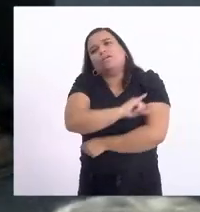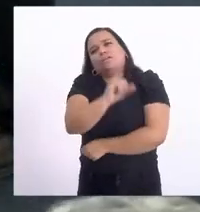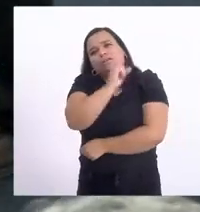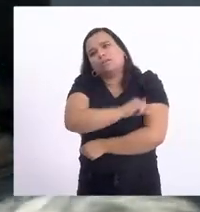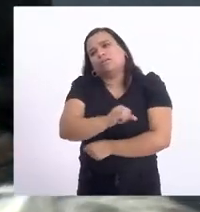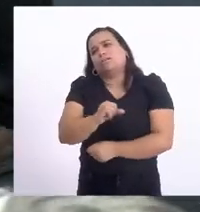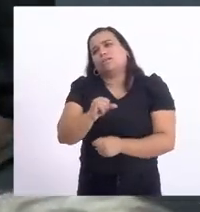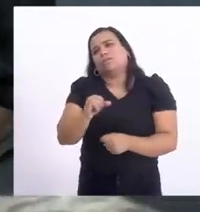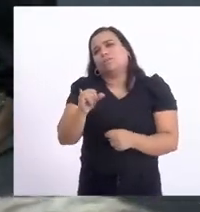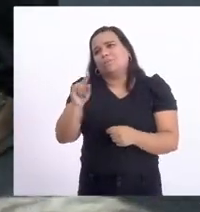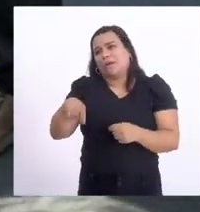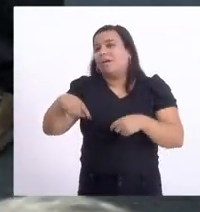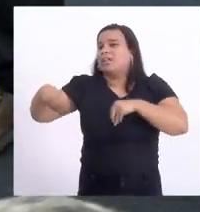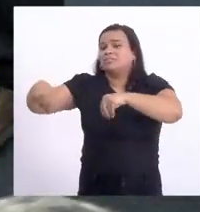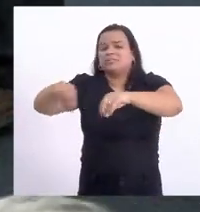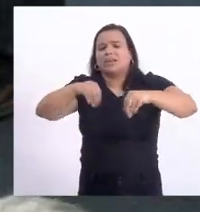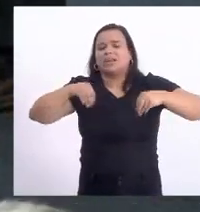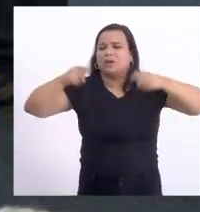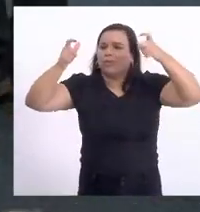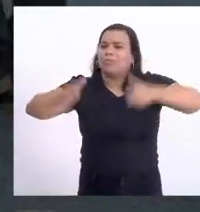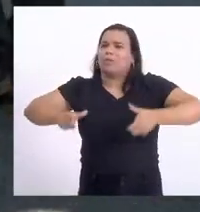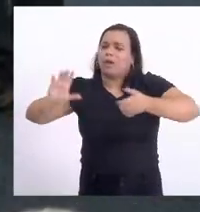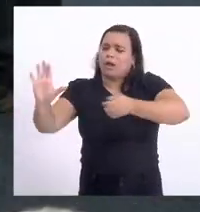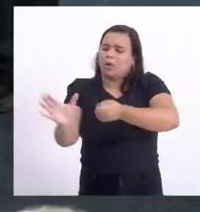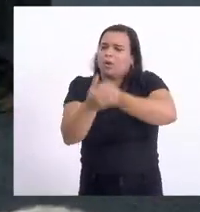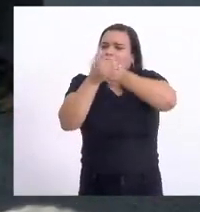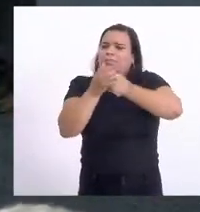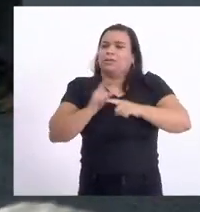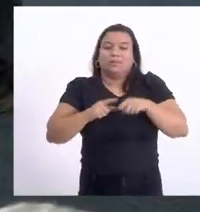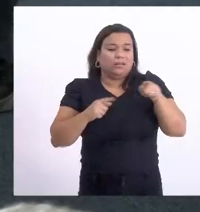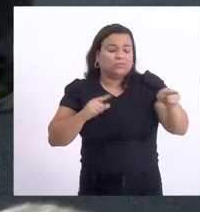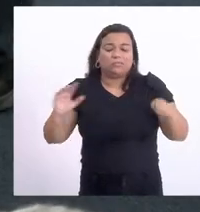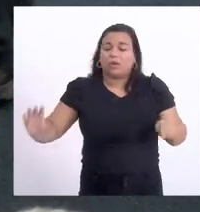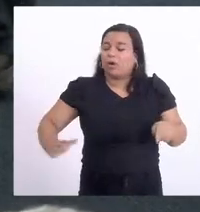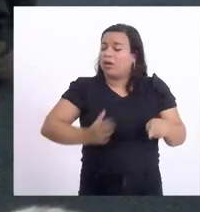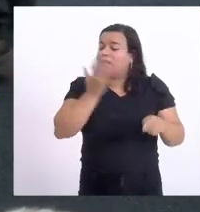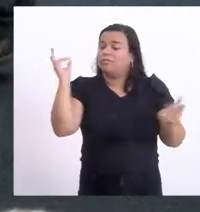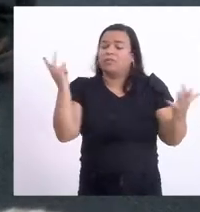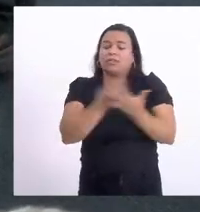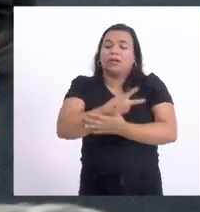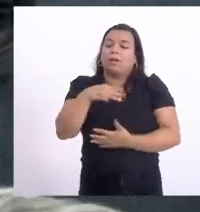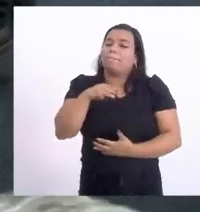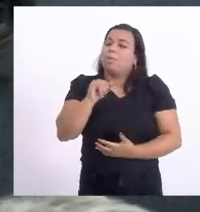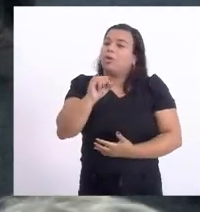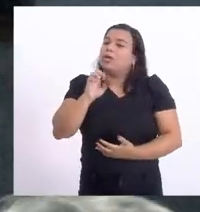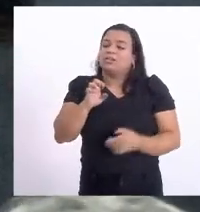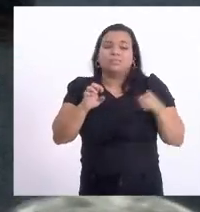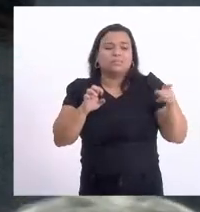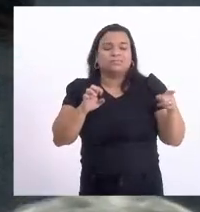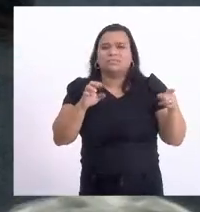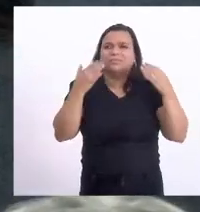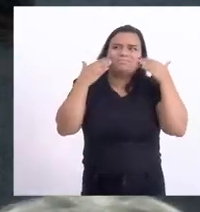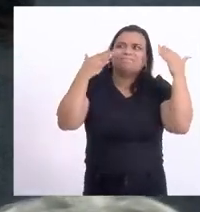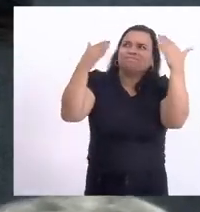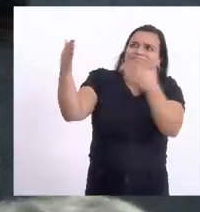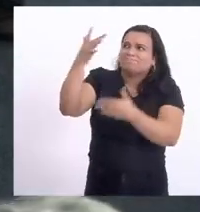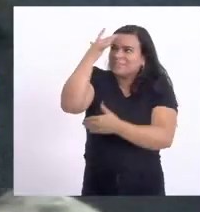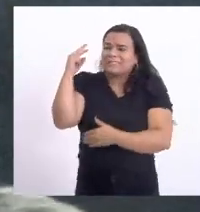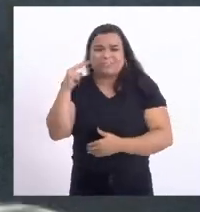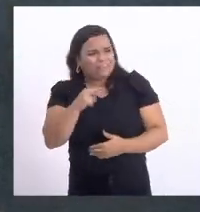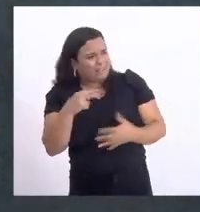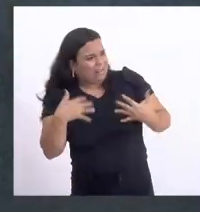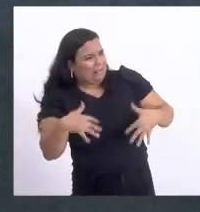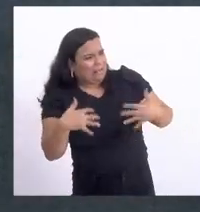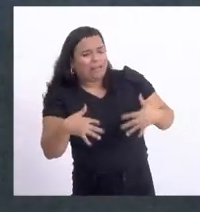como uma terra de acolhimento. O que aquela selvageria que aconteceu com o Moise, né, não é